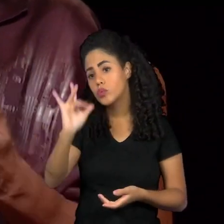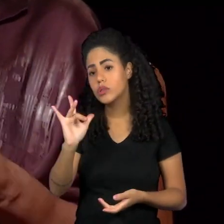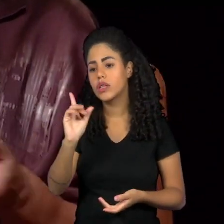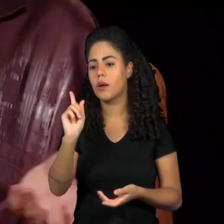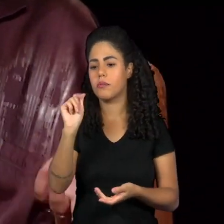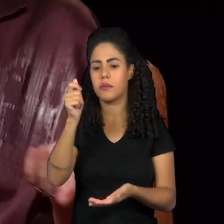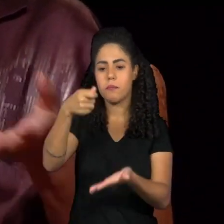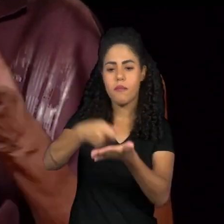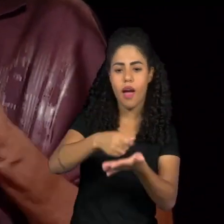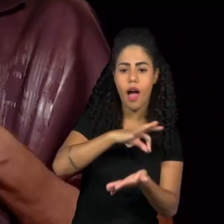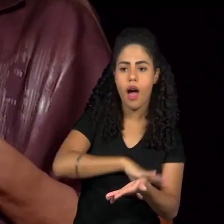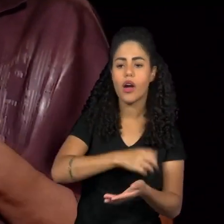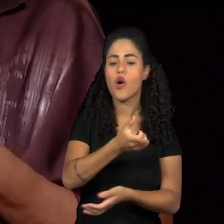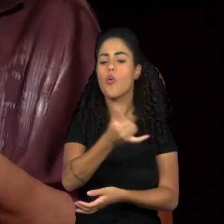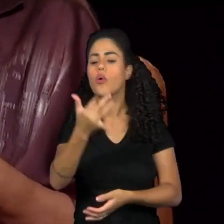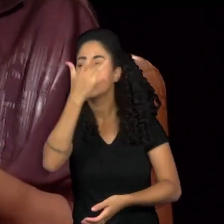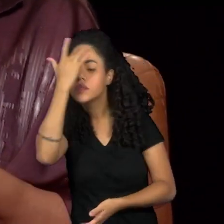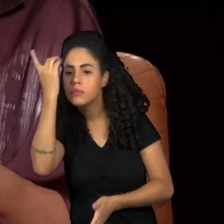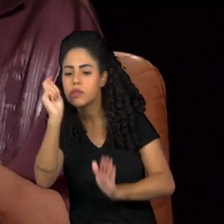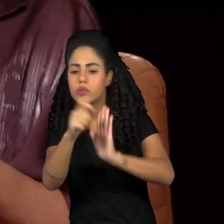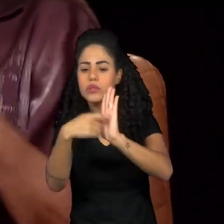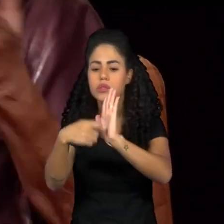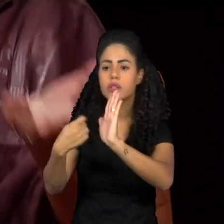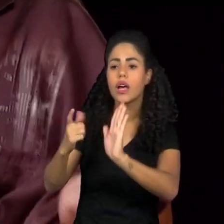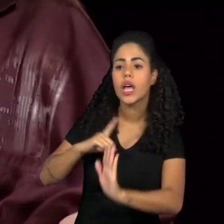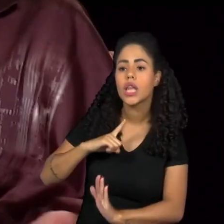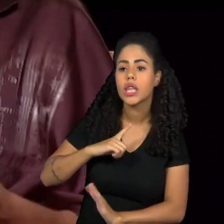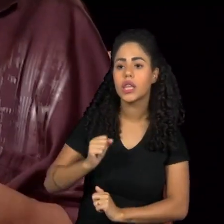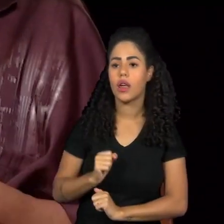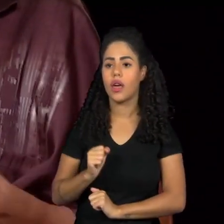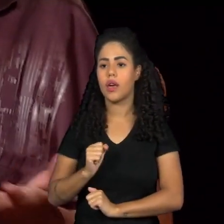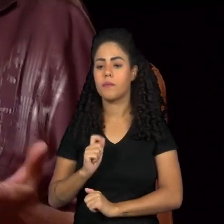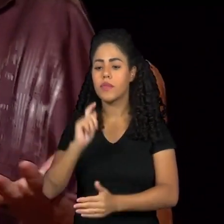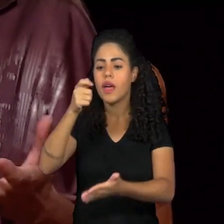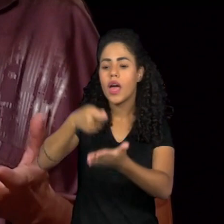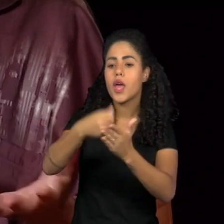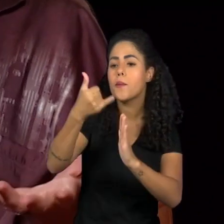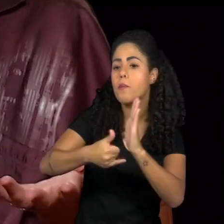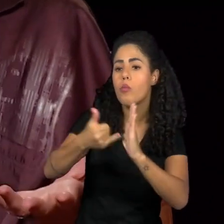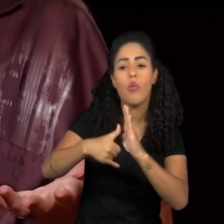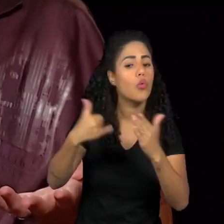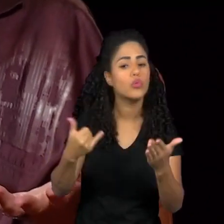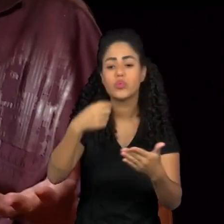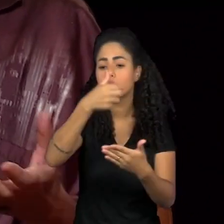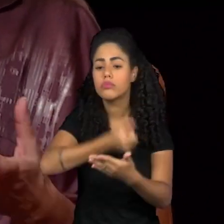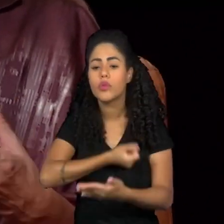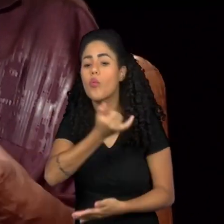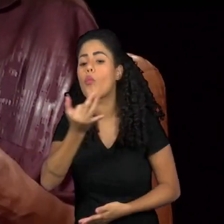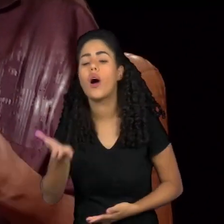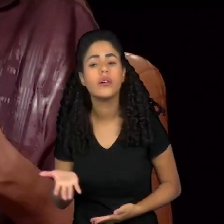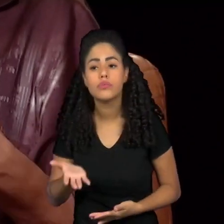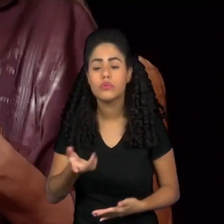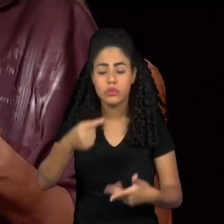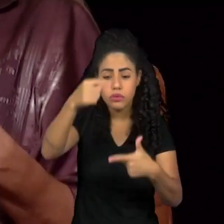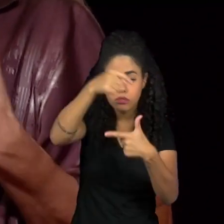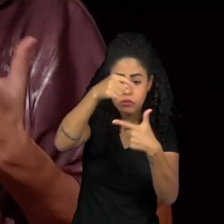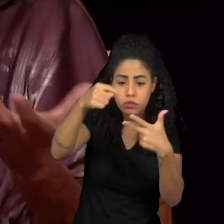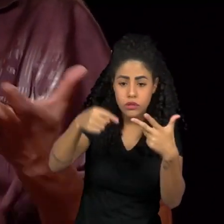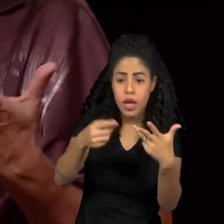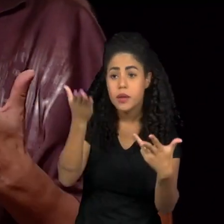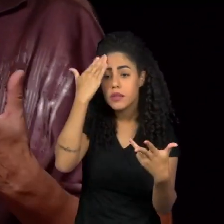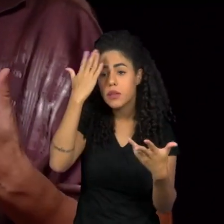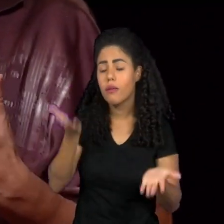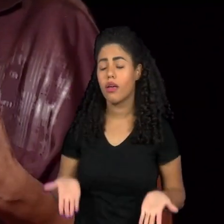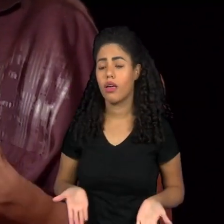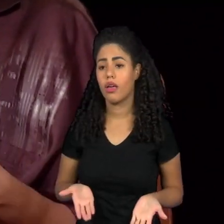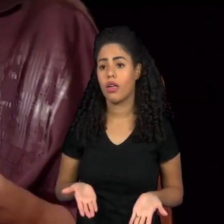quantos são os assinantes, quanto paga de imposto, sabe? É uma caixa preta. E na Europa,